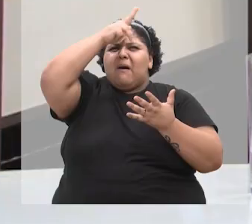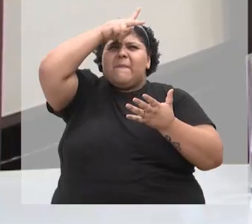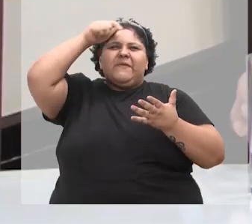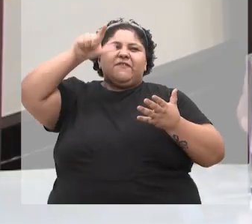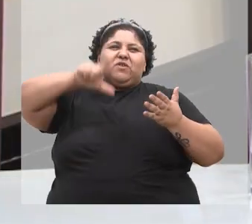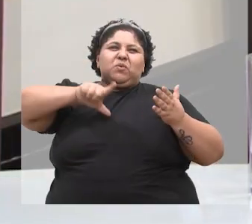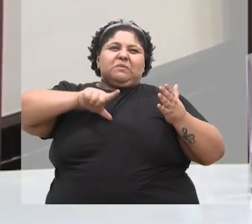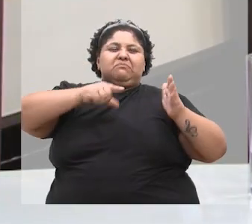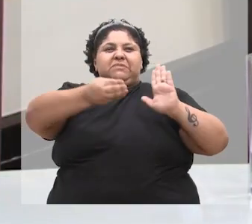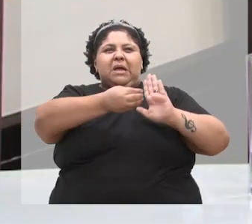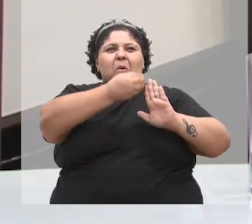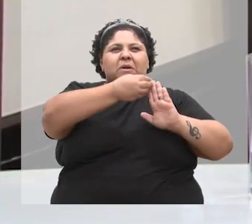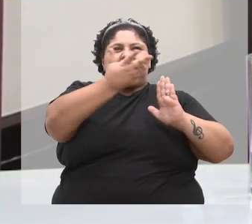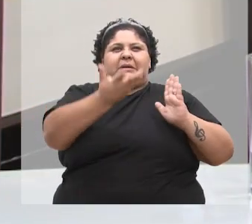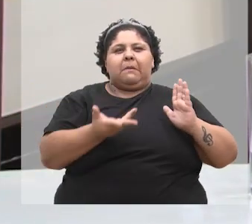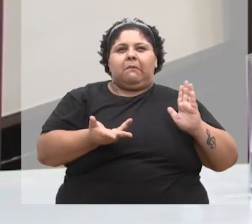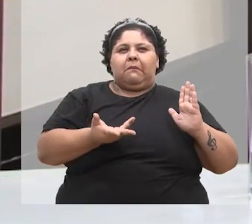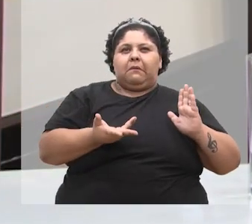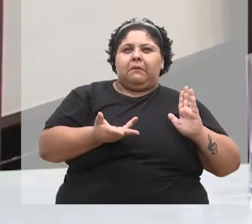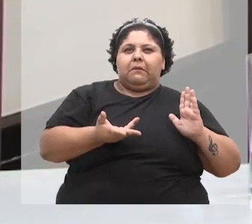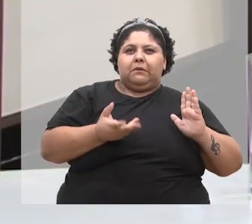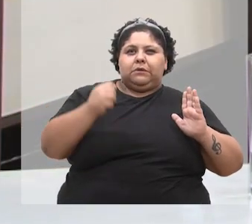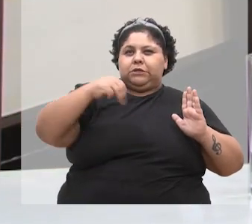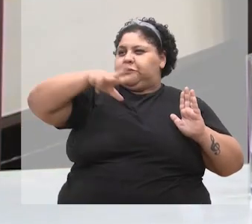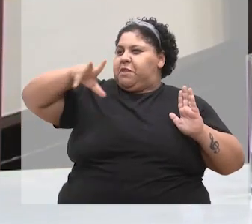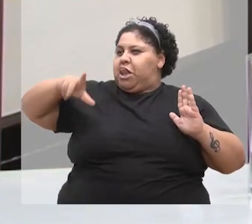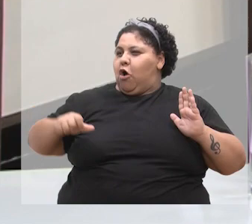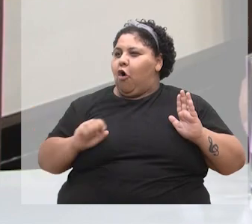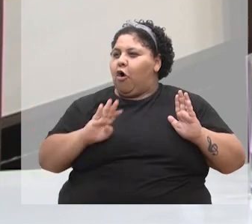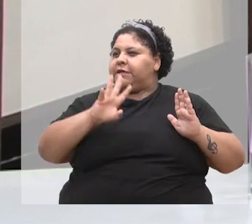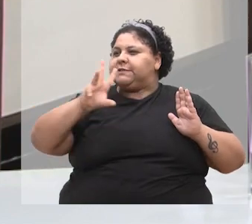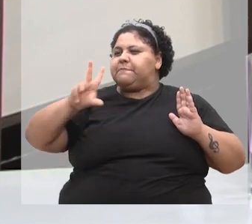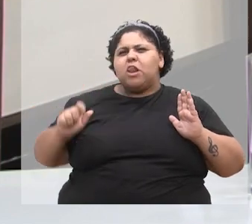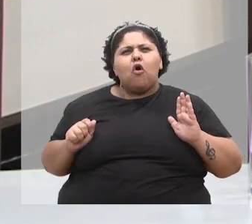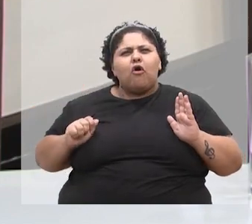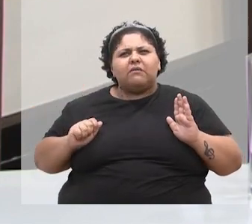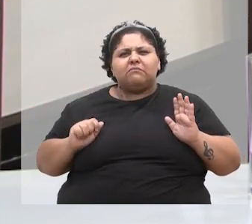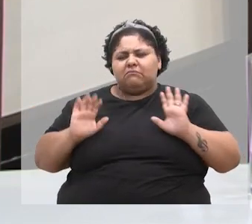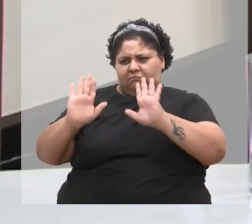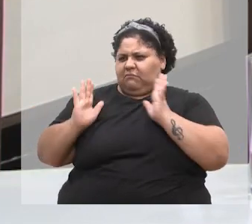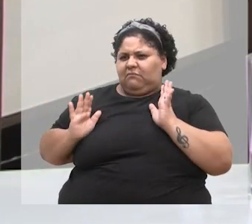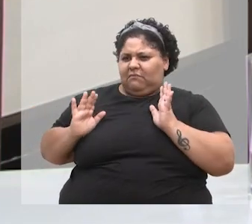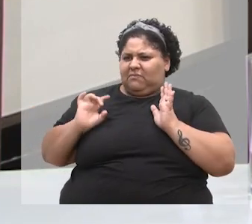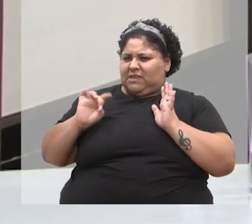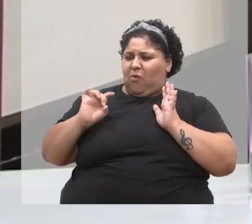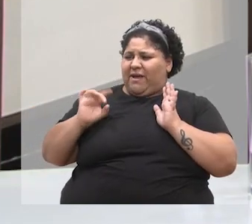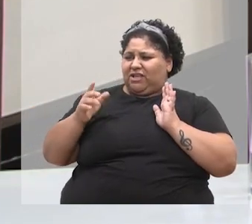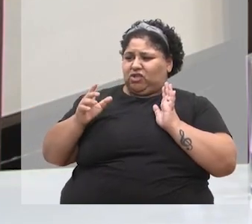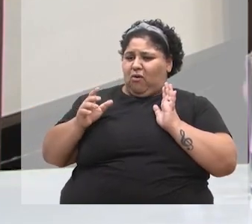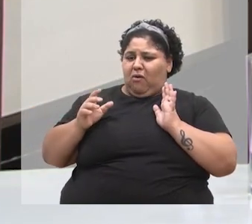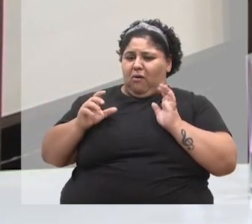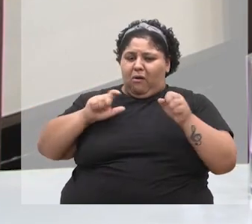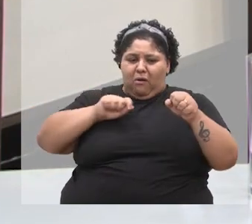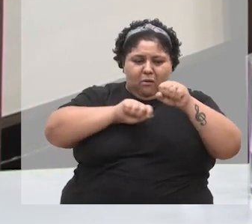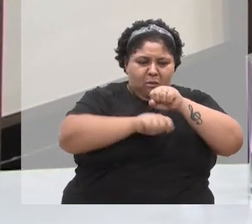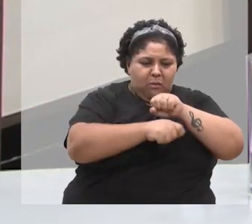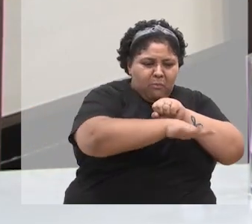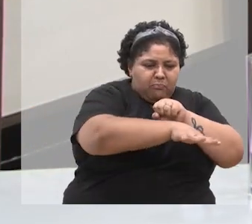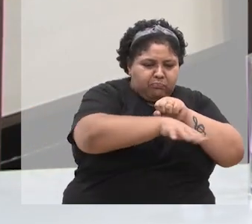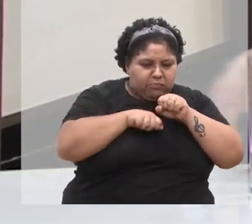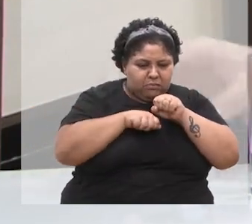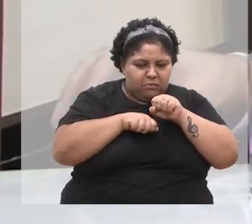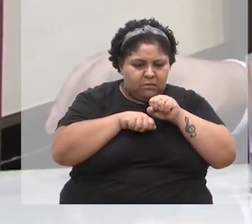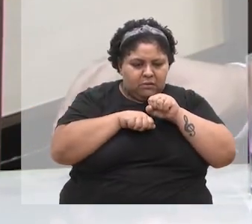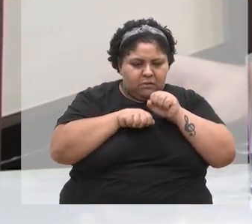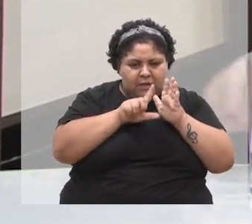prefeitura não tem um orçamento lá... de milhões, bilhões. Não, mas só um pouquinho, não é simplesmente ir lá no Caixa Único tirar